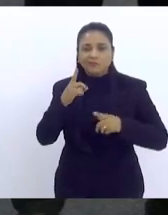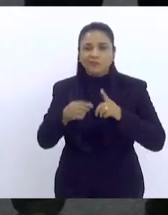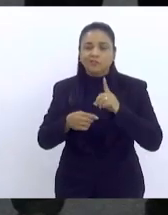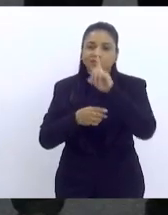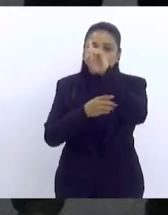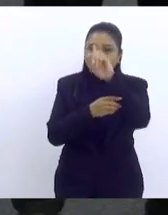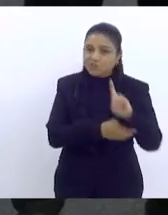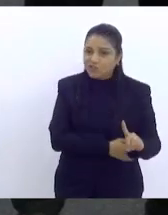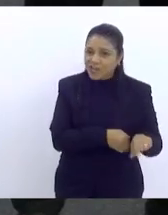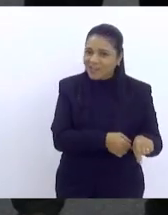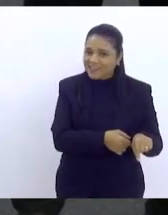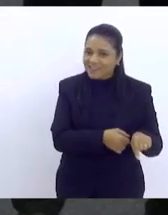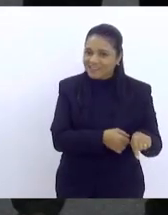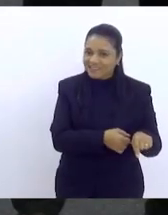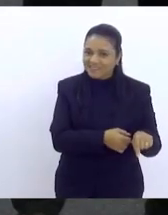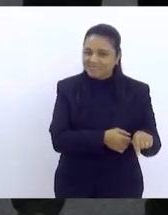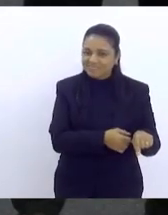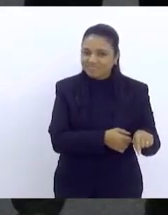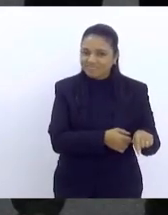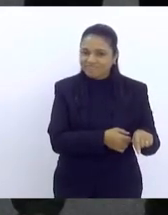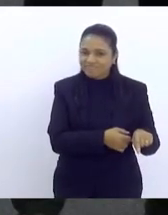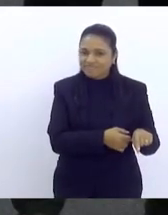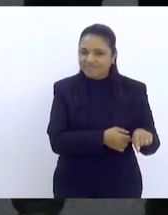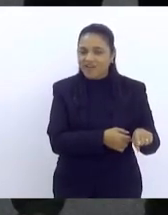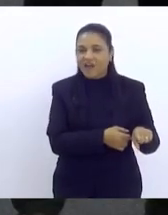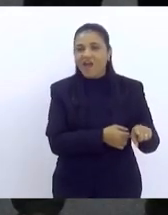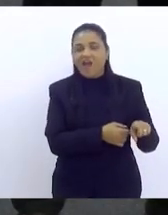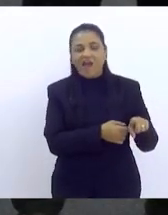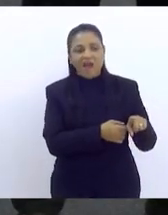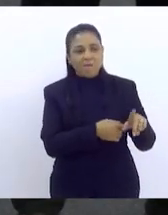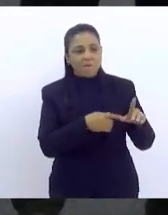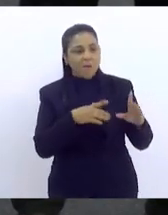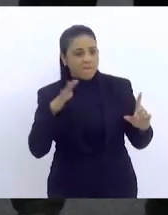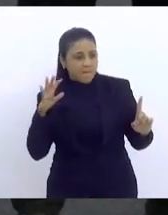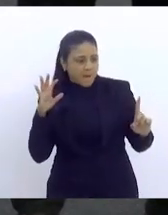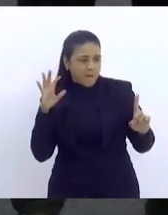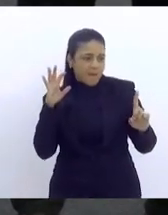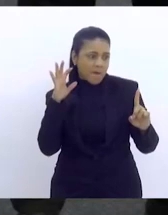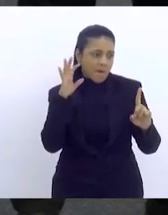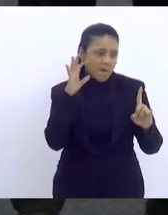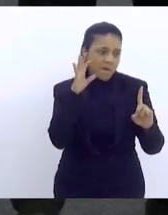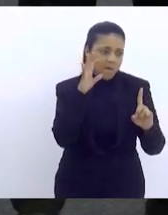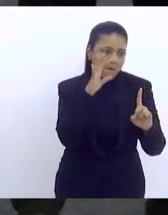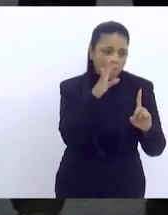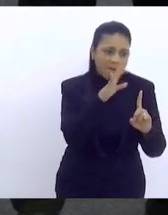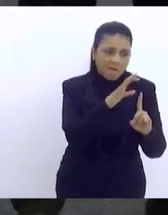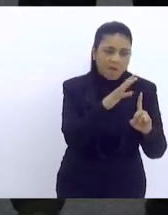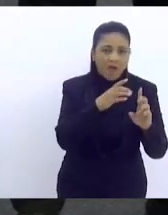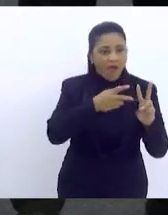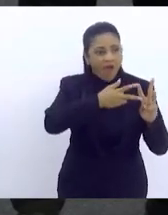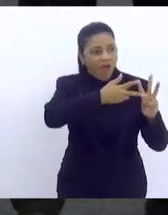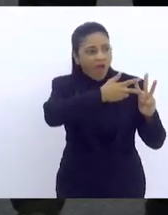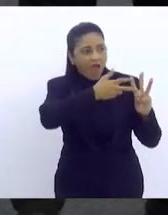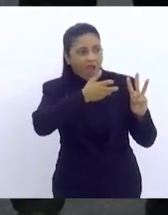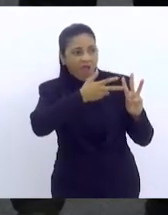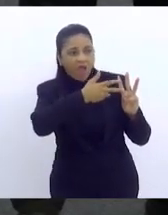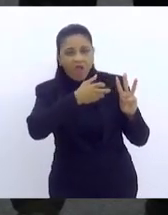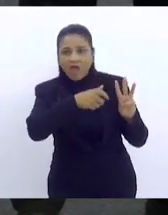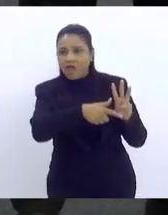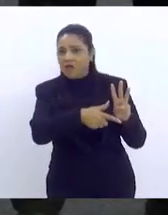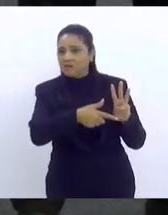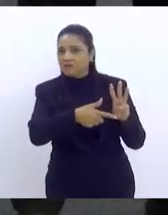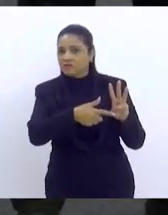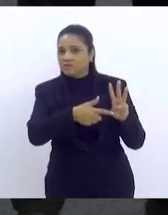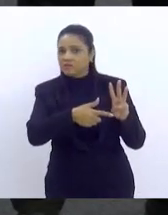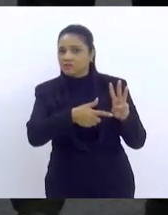foi agredida por um conjunto de supostos índios aliás de uma discussão que